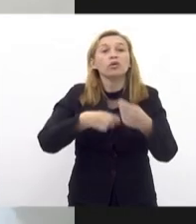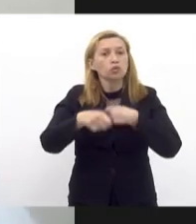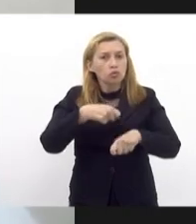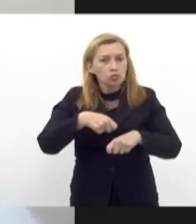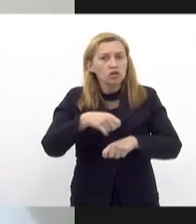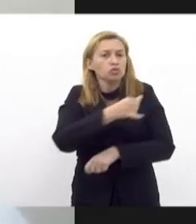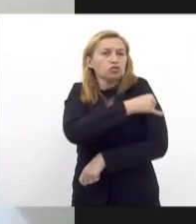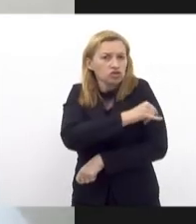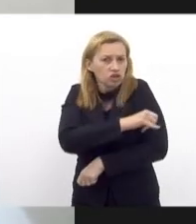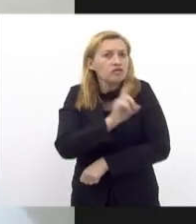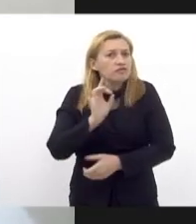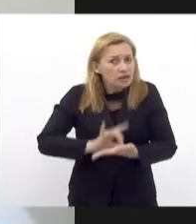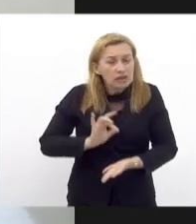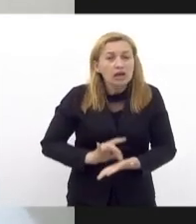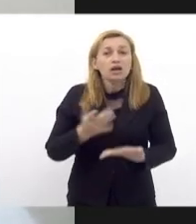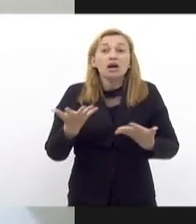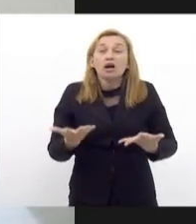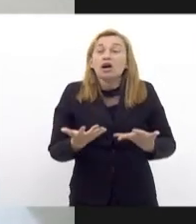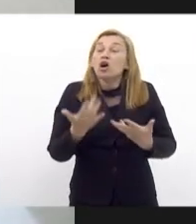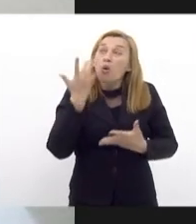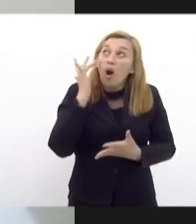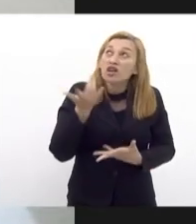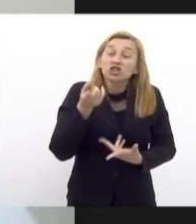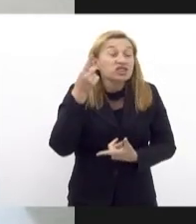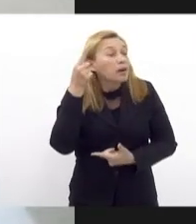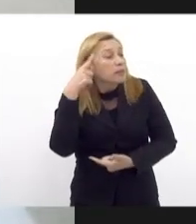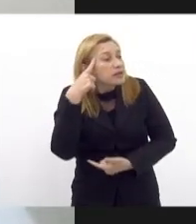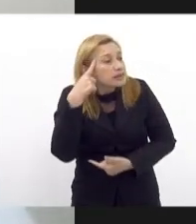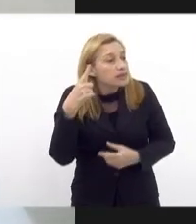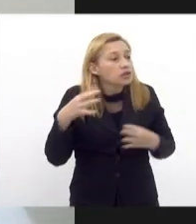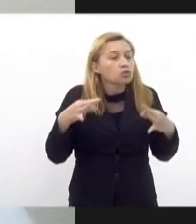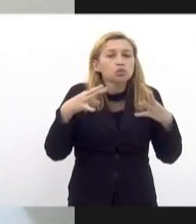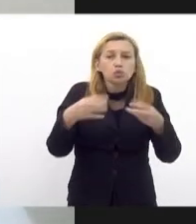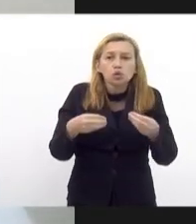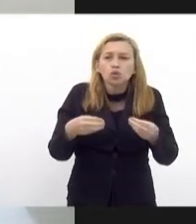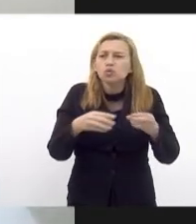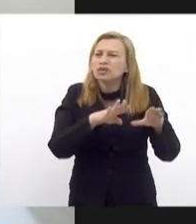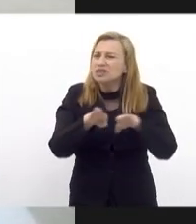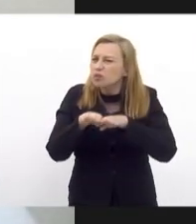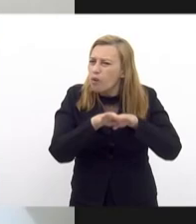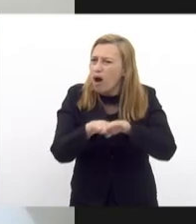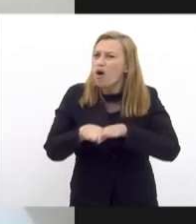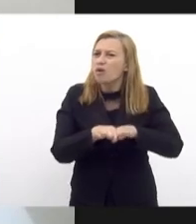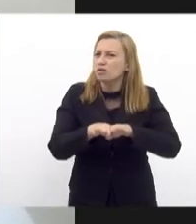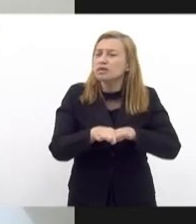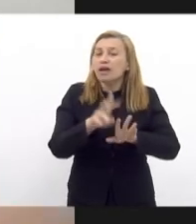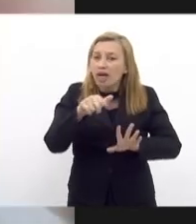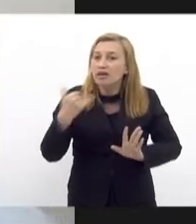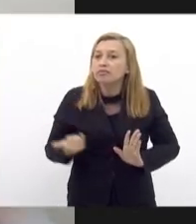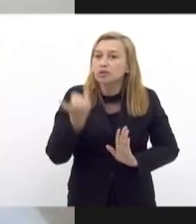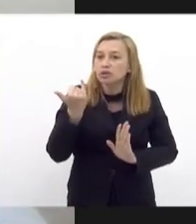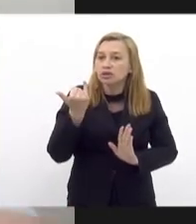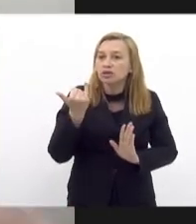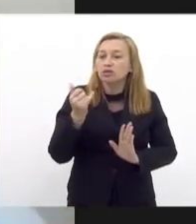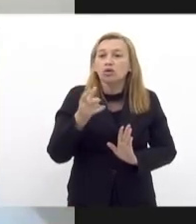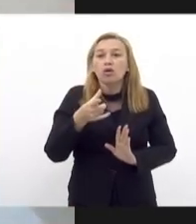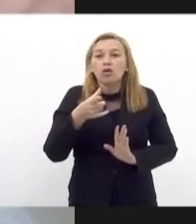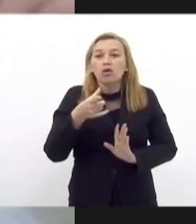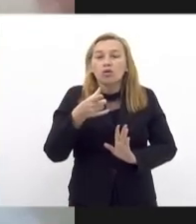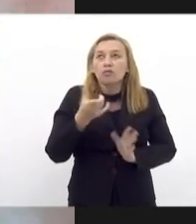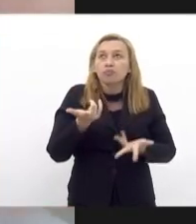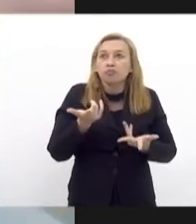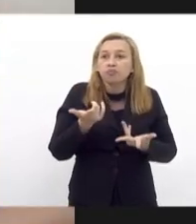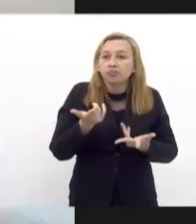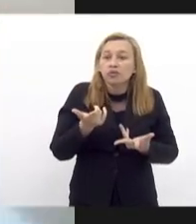é muito ruim. Eu acho que a gente está pensando todos da mesma maneira, é algo importante. Ontem lançaram aquele